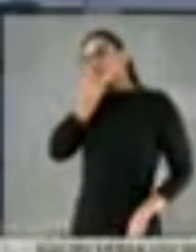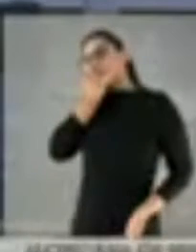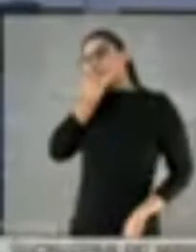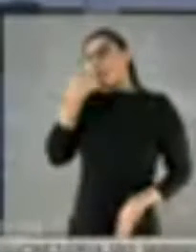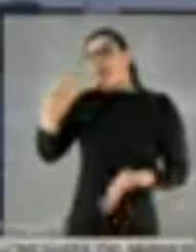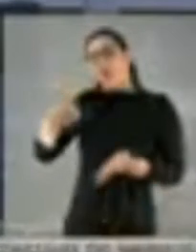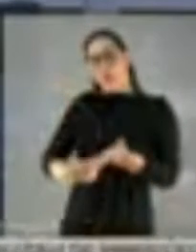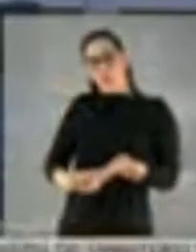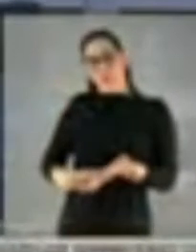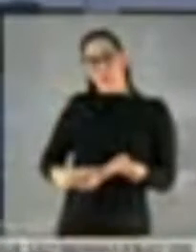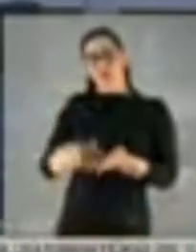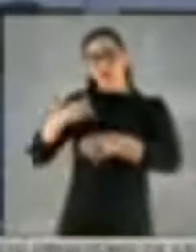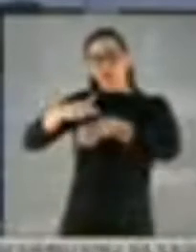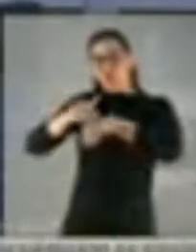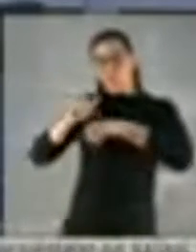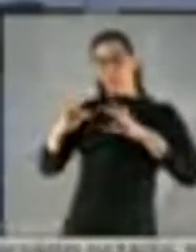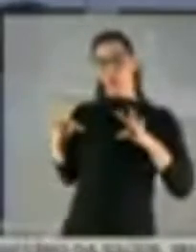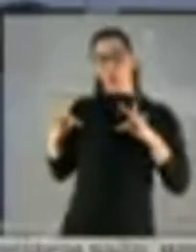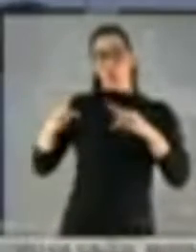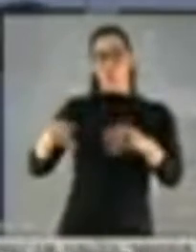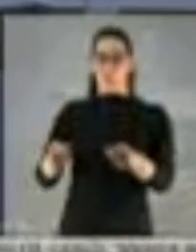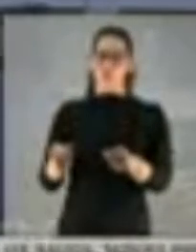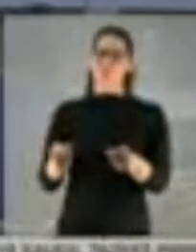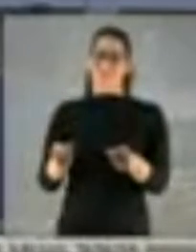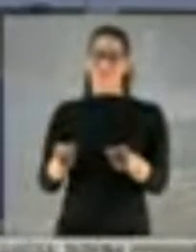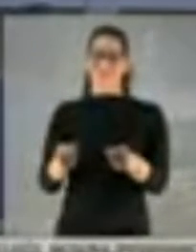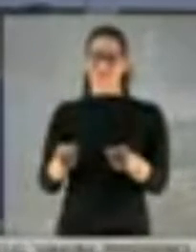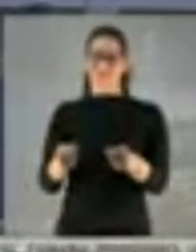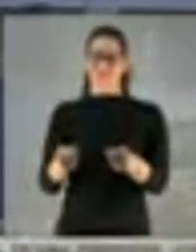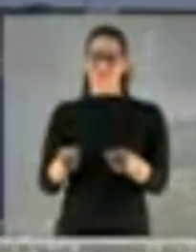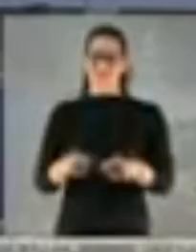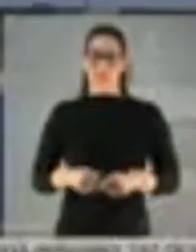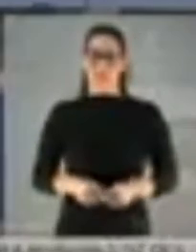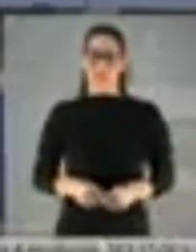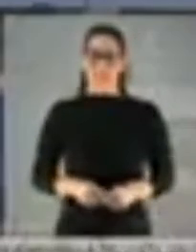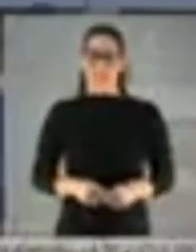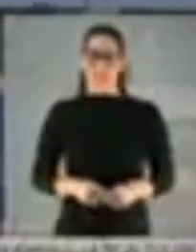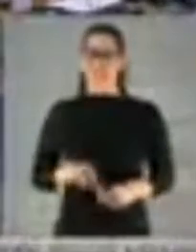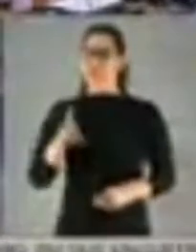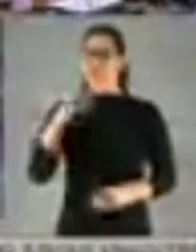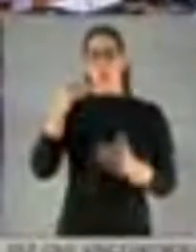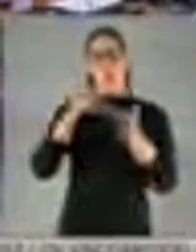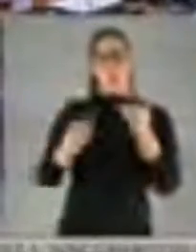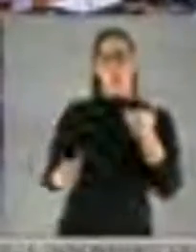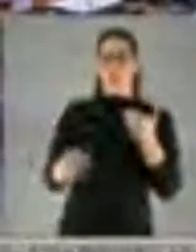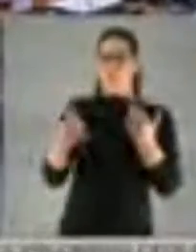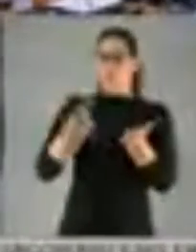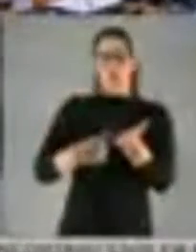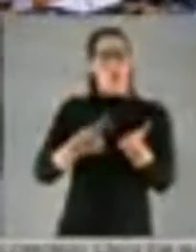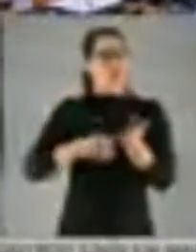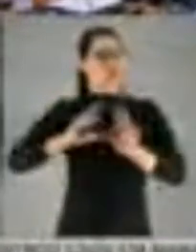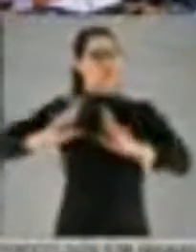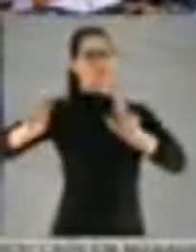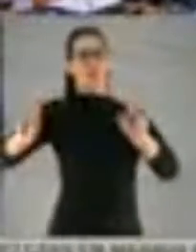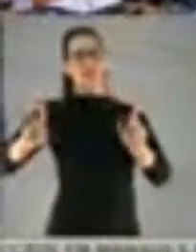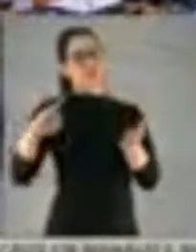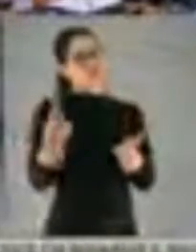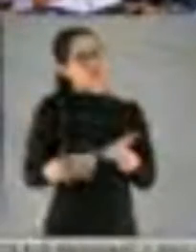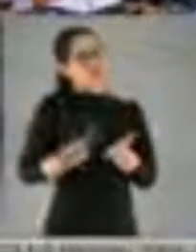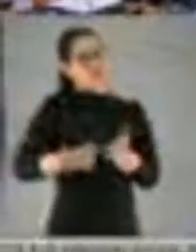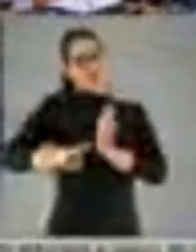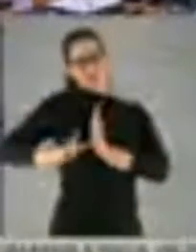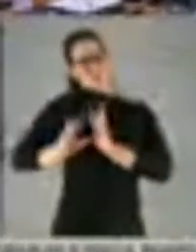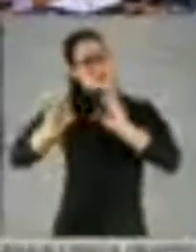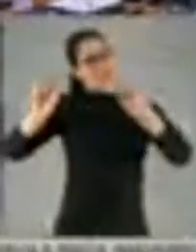Acordo é se convoca todo mundo. Agora... Não foi esse o acordo que foi feito, não. A base apoia o governo. Não foi esse o acordo. A base apoia o